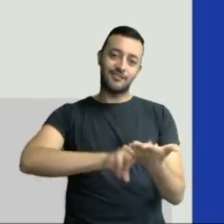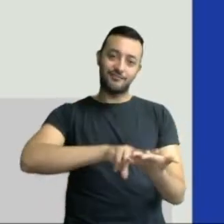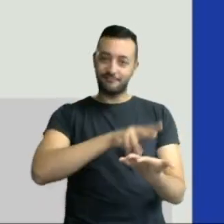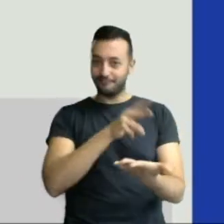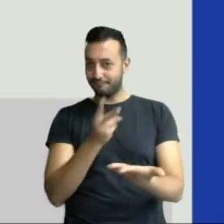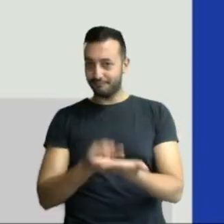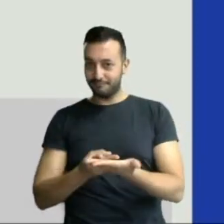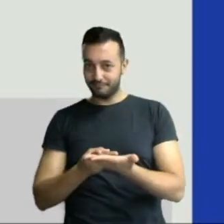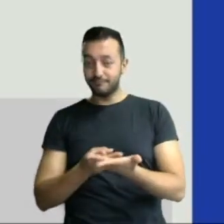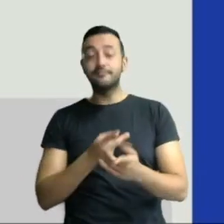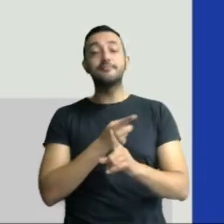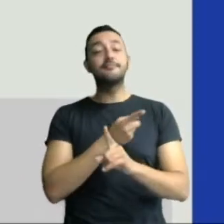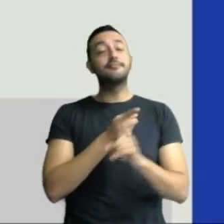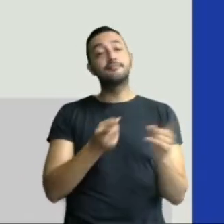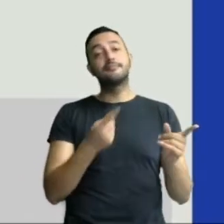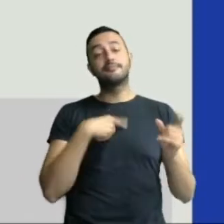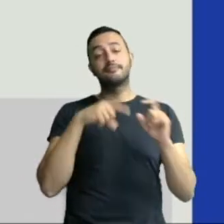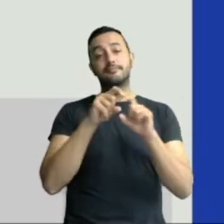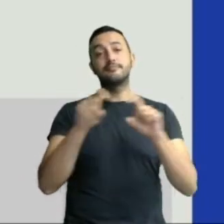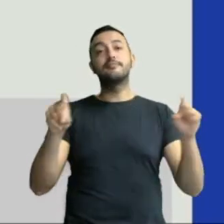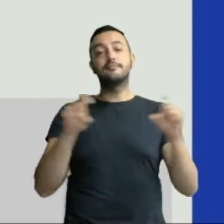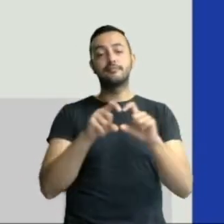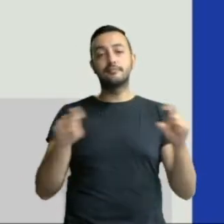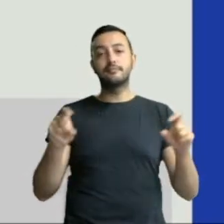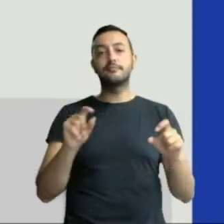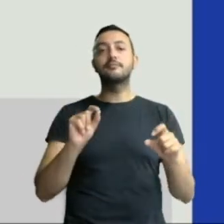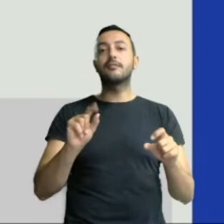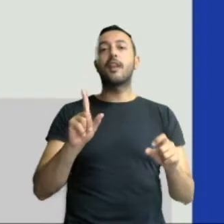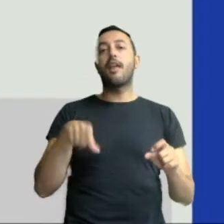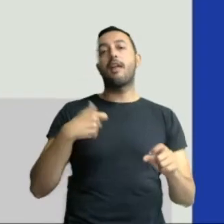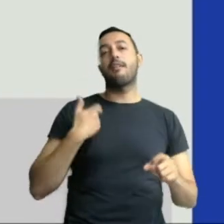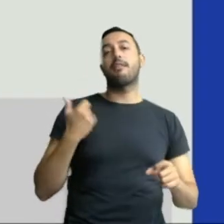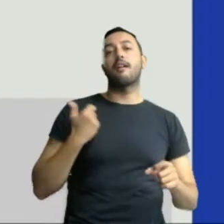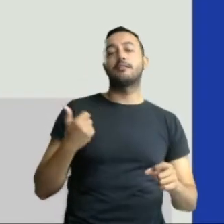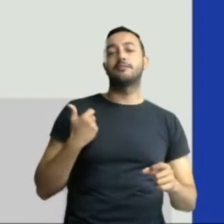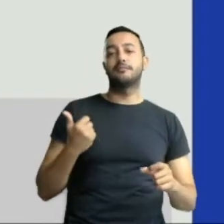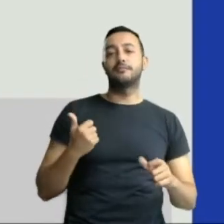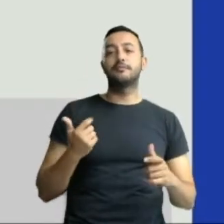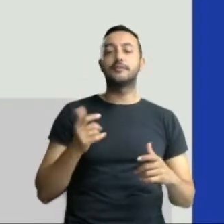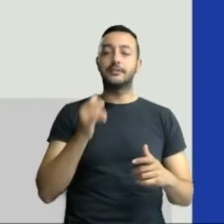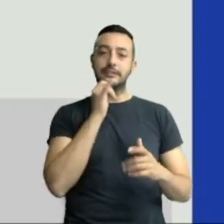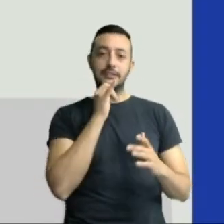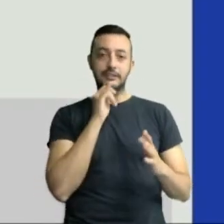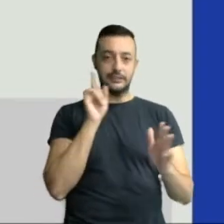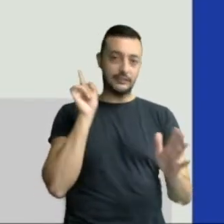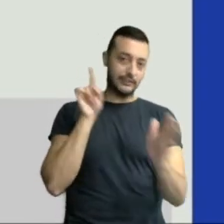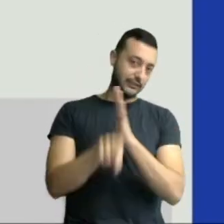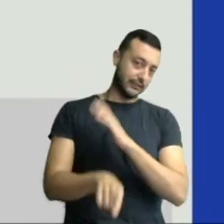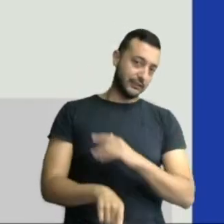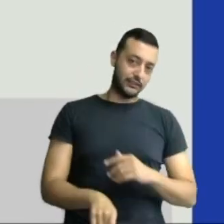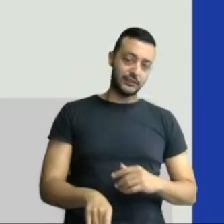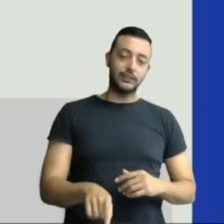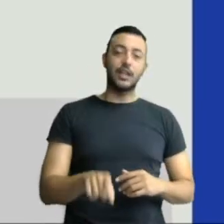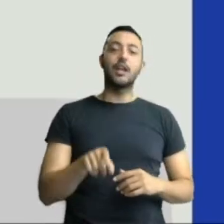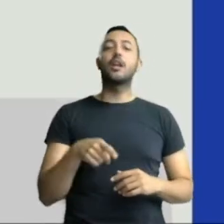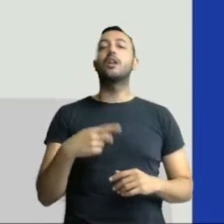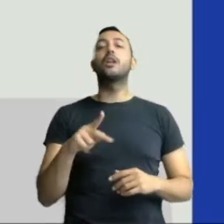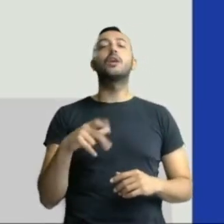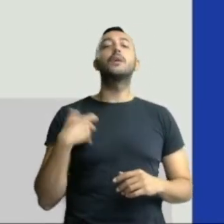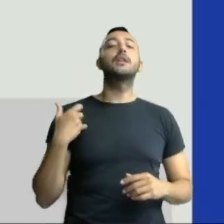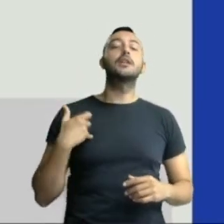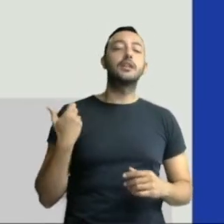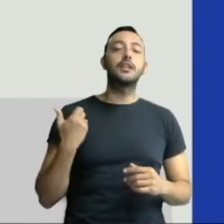palavra, né? Mas sendo uma expressão quer dizer quantos anos. Então, se eu quero perguntar how old are